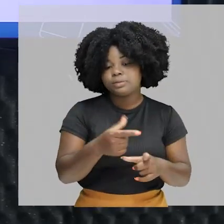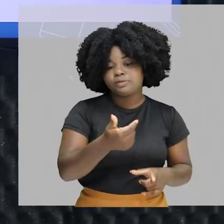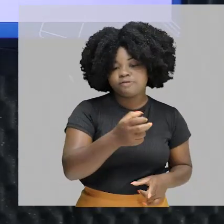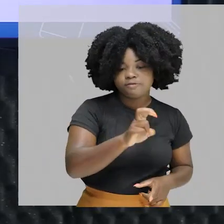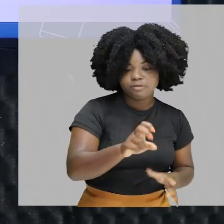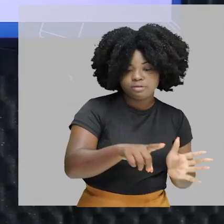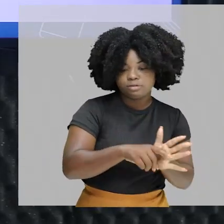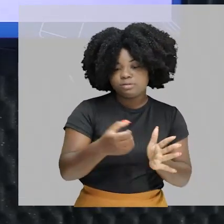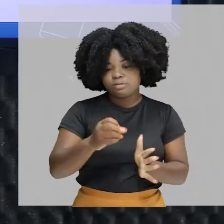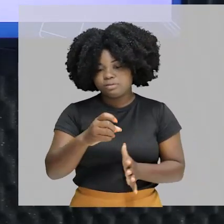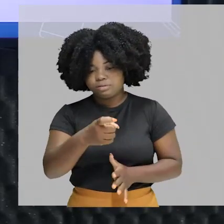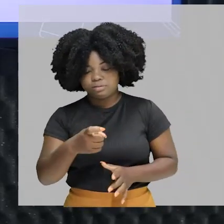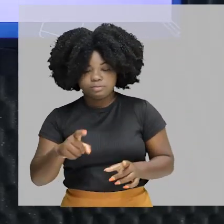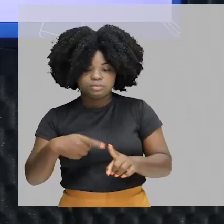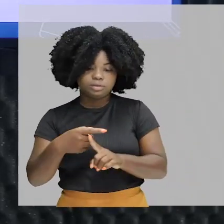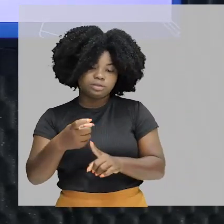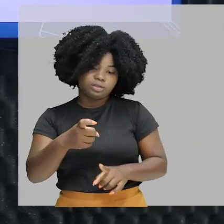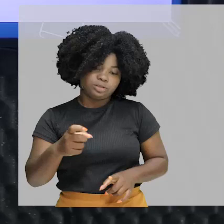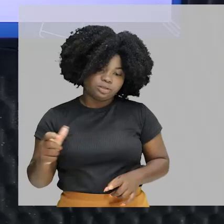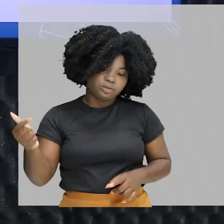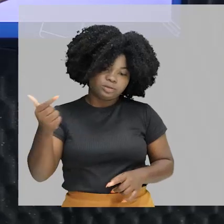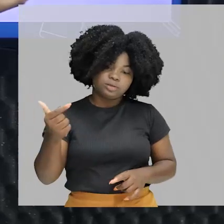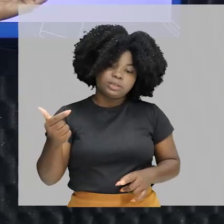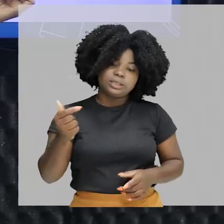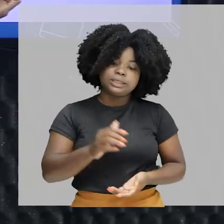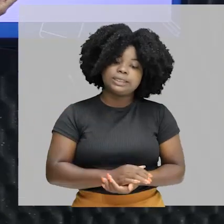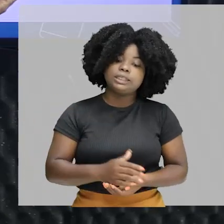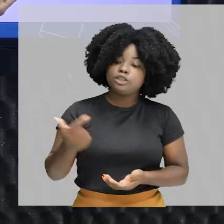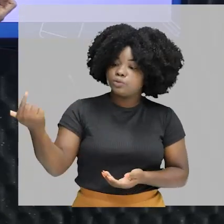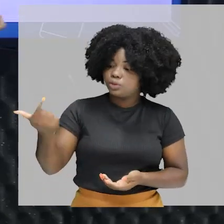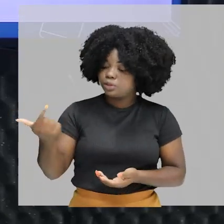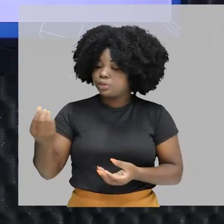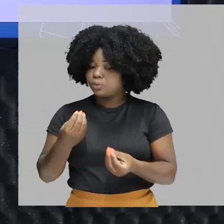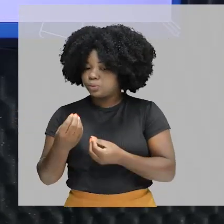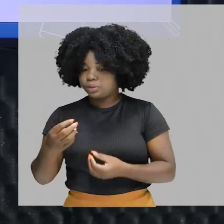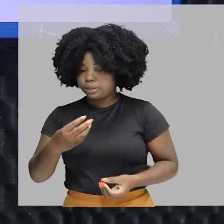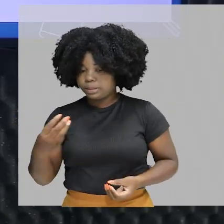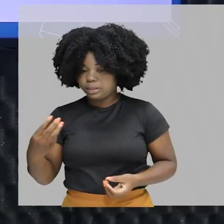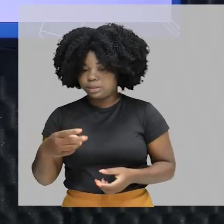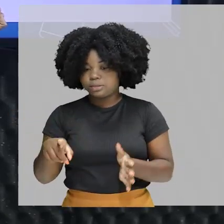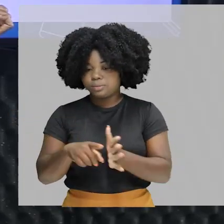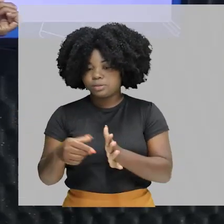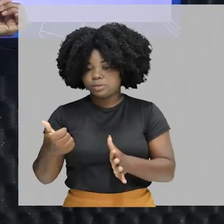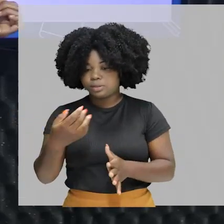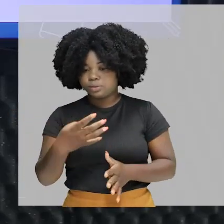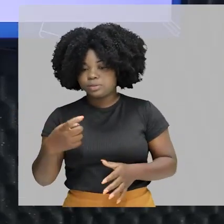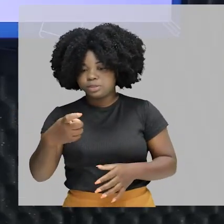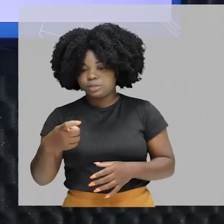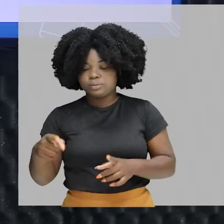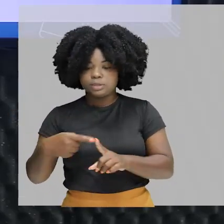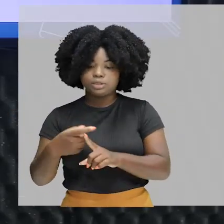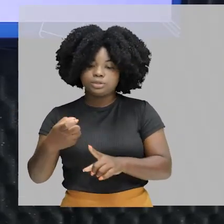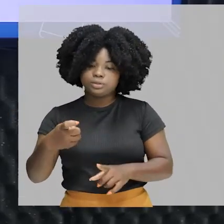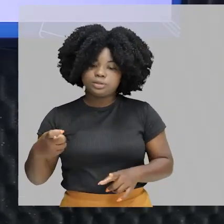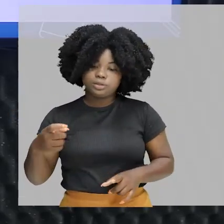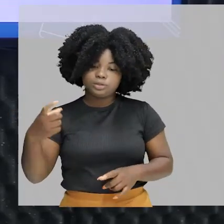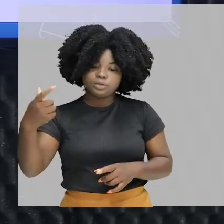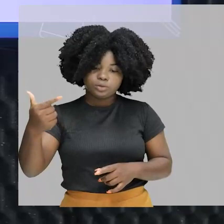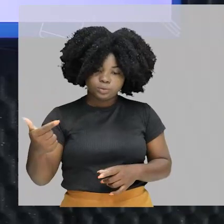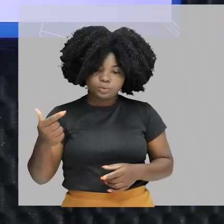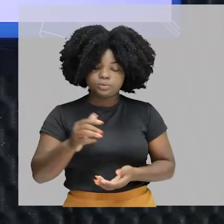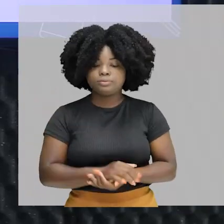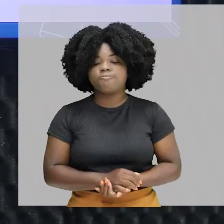25 menos 10x mais x ao quadrado. E lá no segundo membro, tá? 33 menos 14x mais x ao